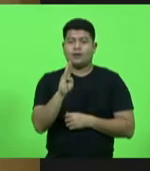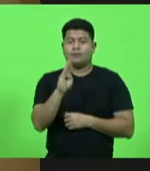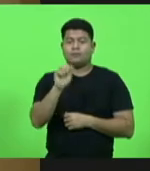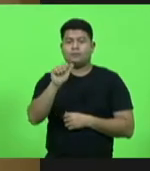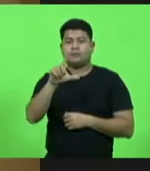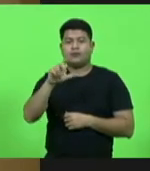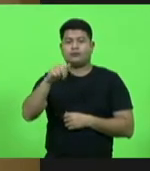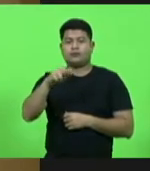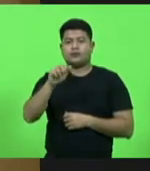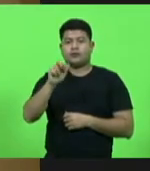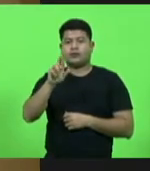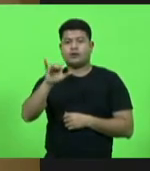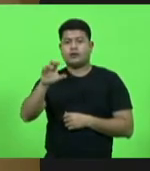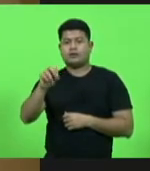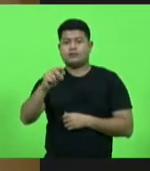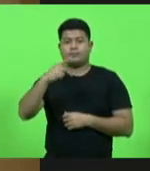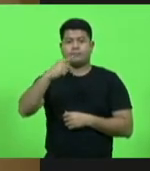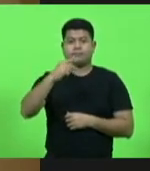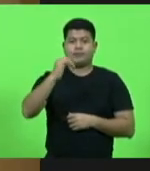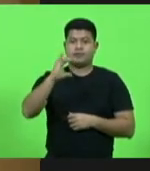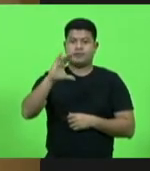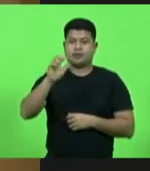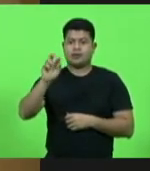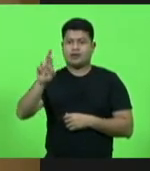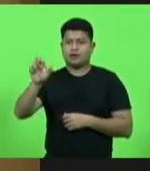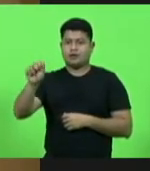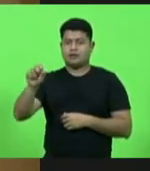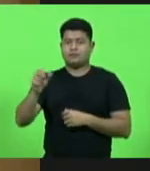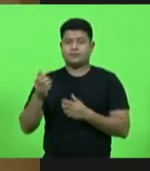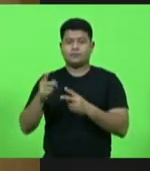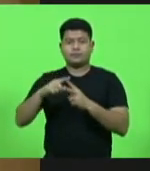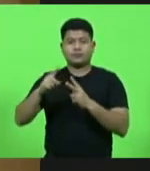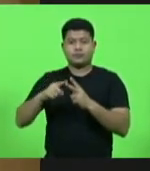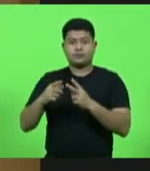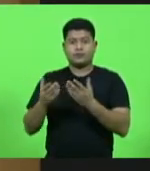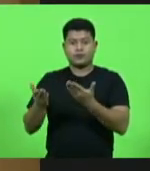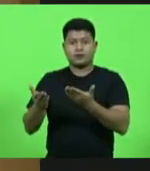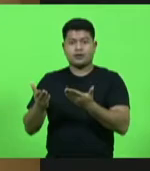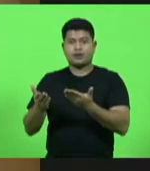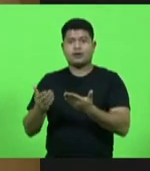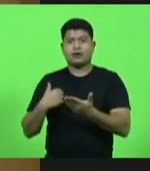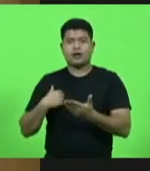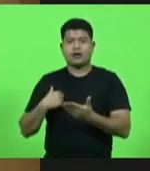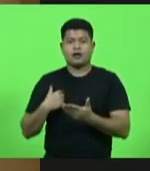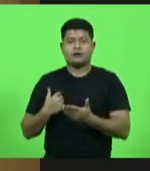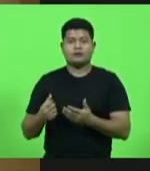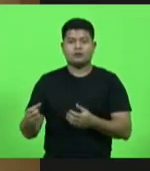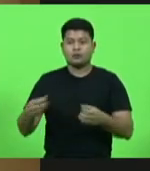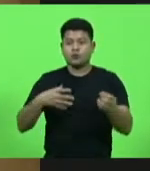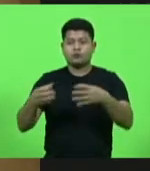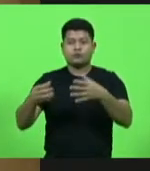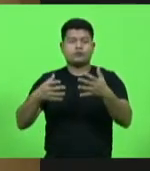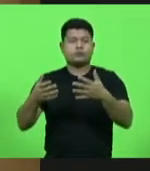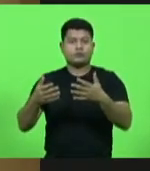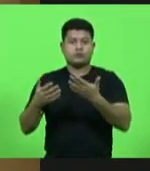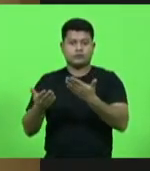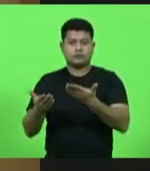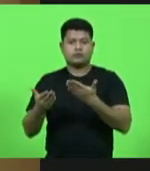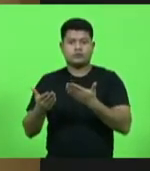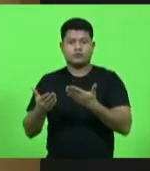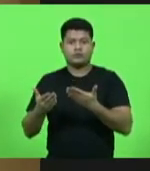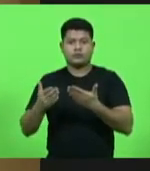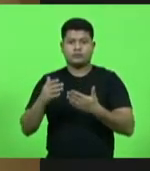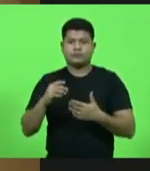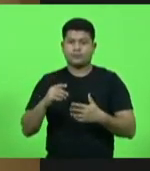prefeito Iago Balti, que são os arrecifes artificiais. Então, daqui a pouco,